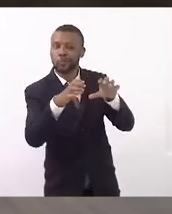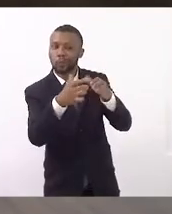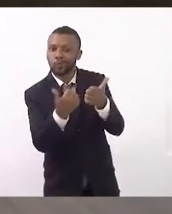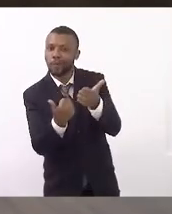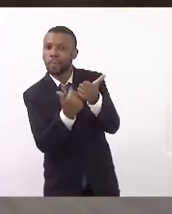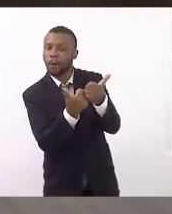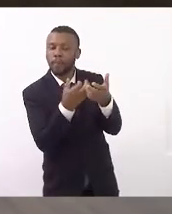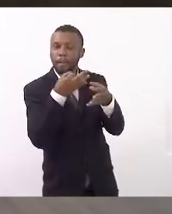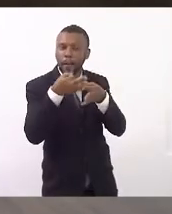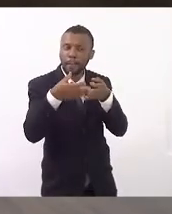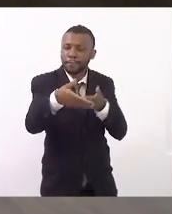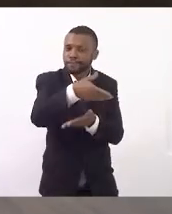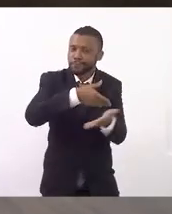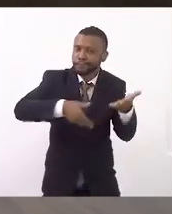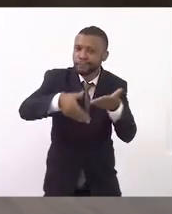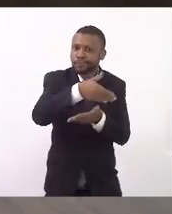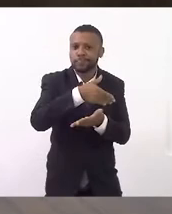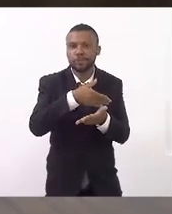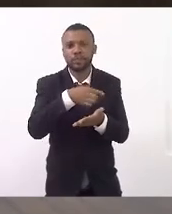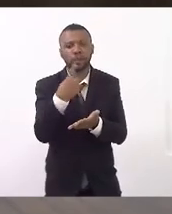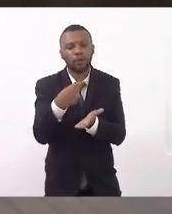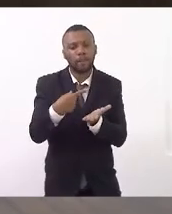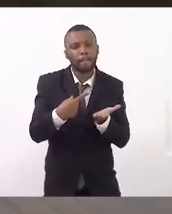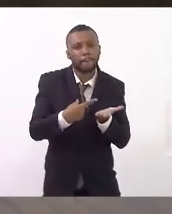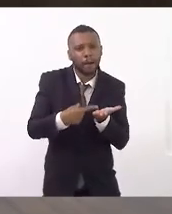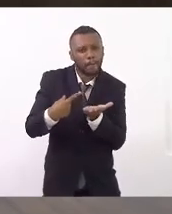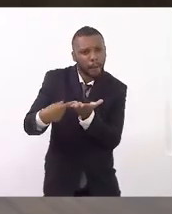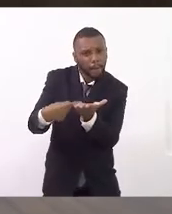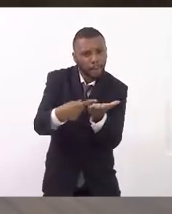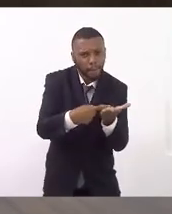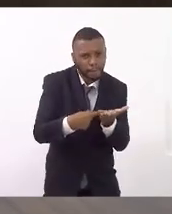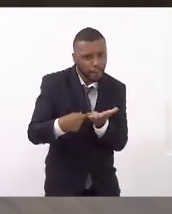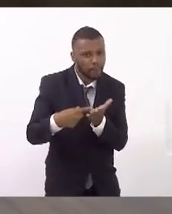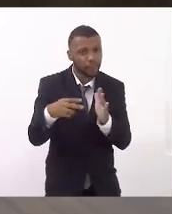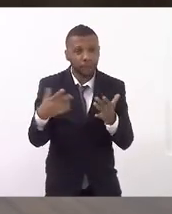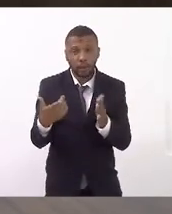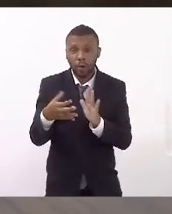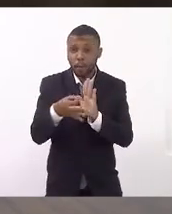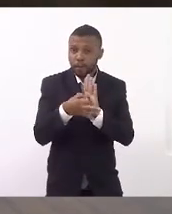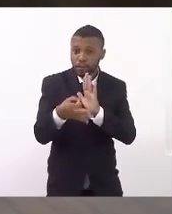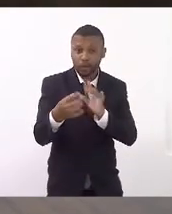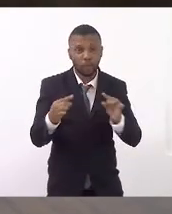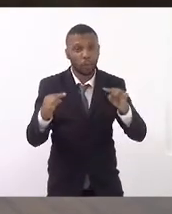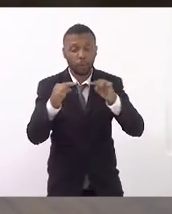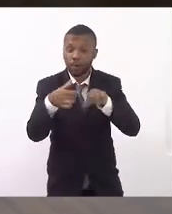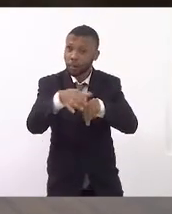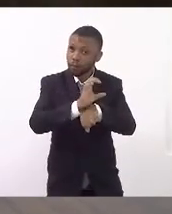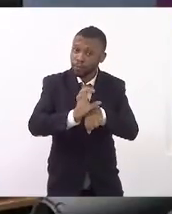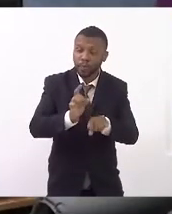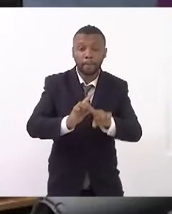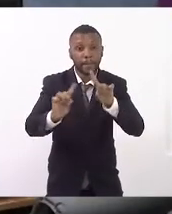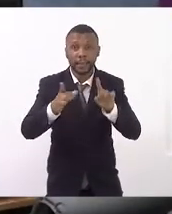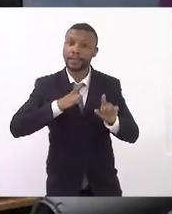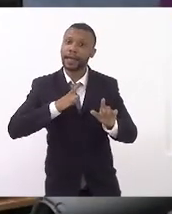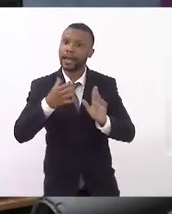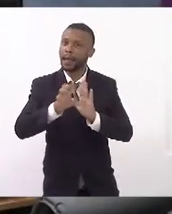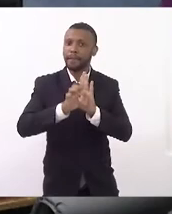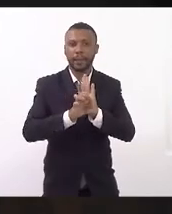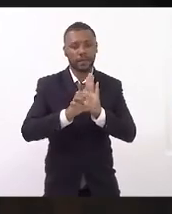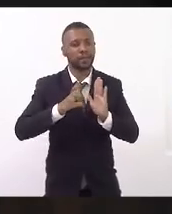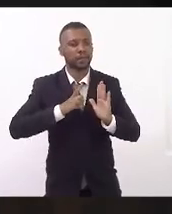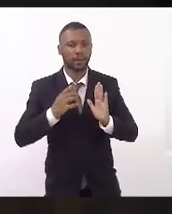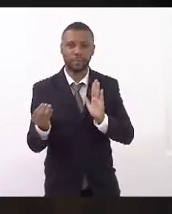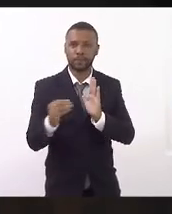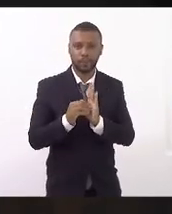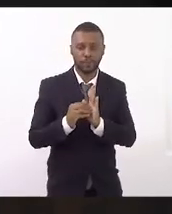tudo absolutamente combinado, senhor presidente. Ok. Parecer pela constitucionalidade com emendas. Senhor presidente. Eu, porque eu